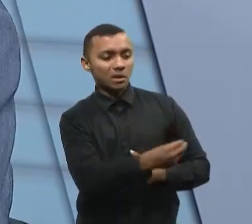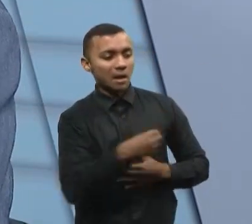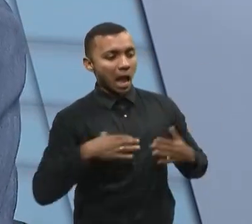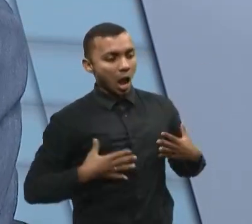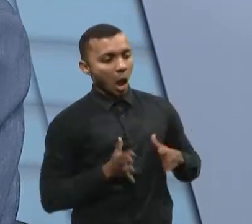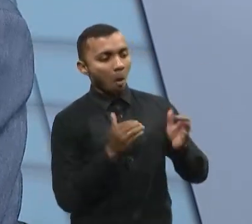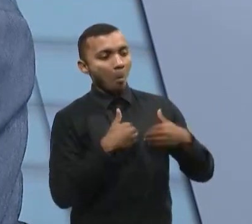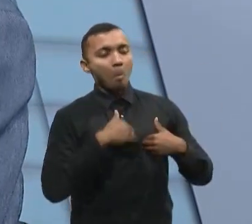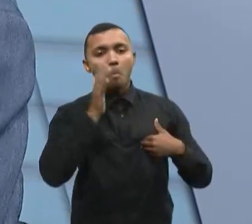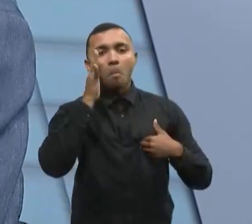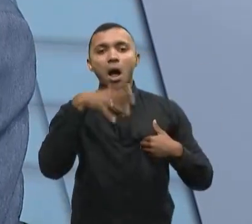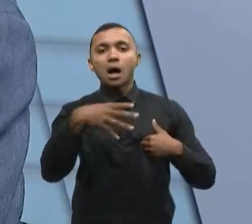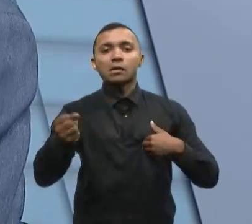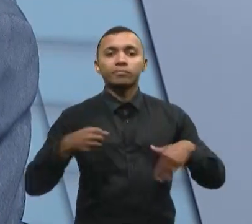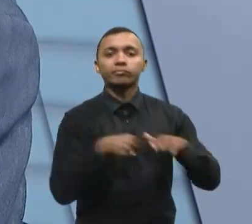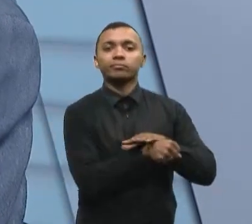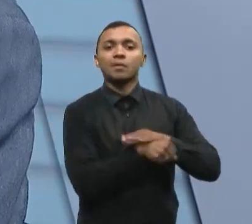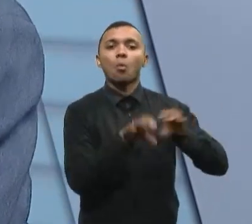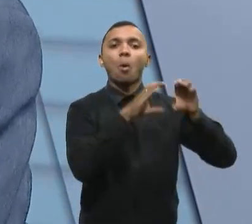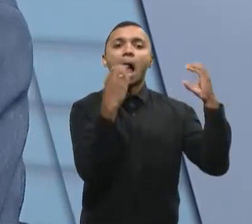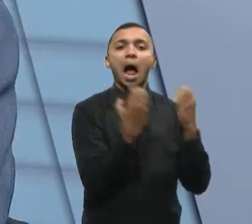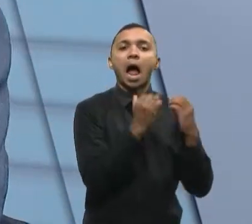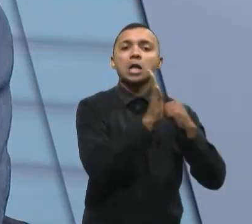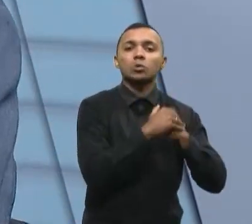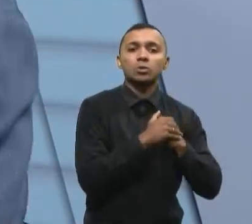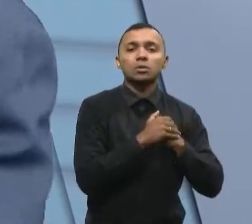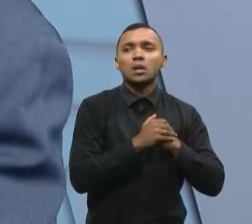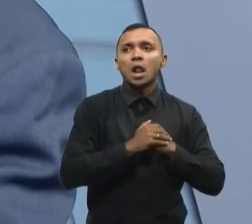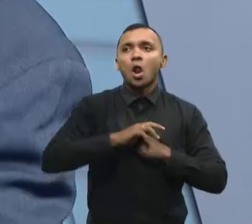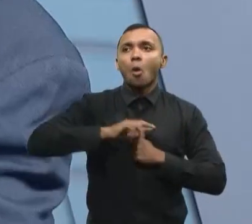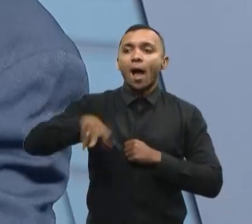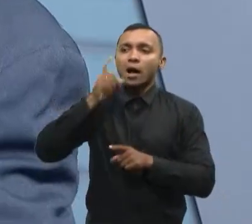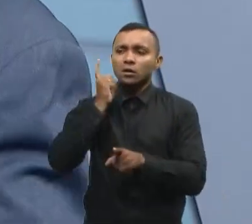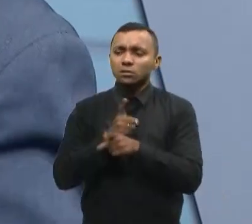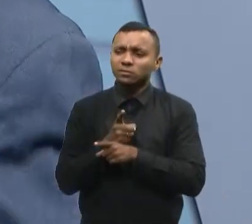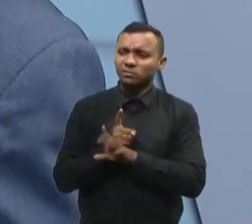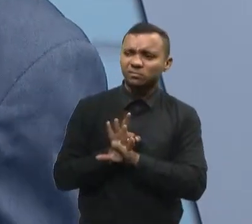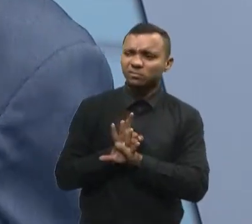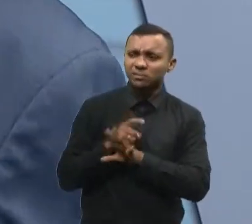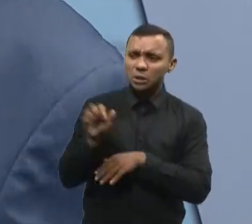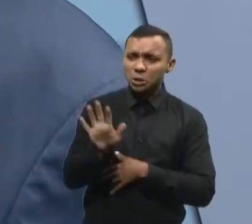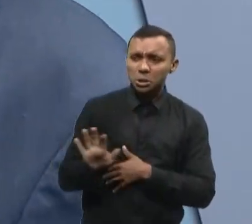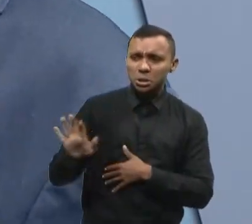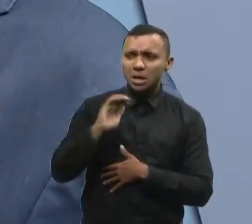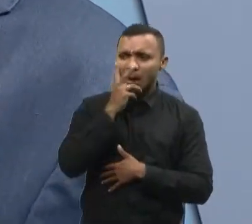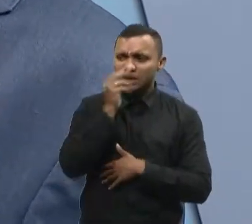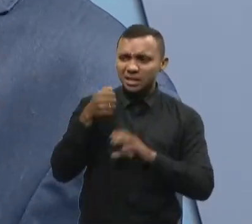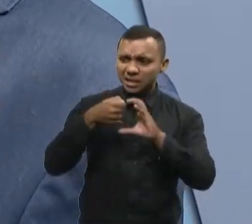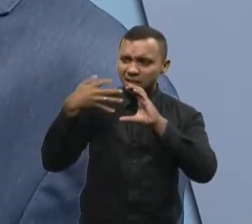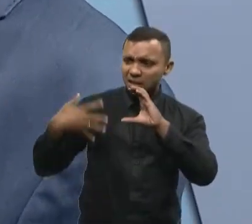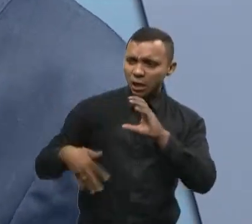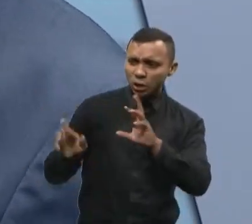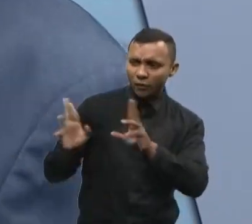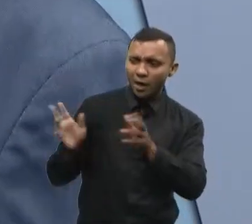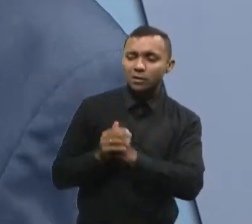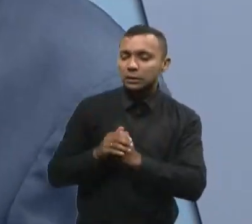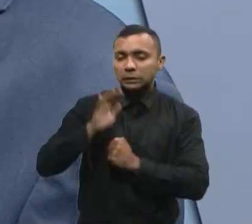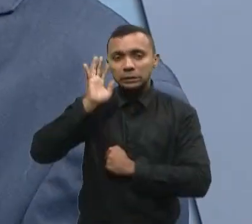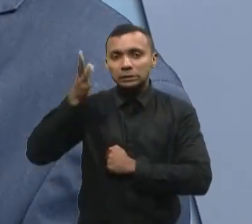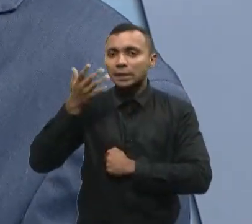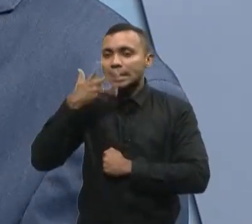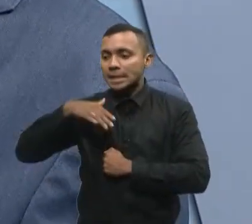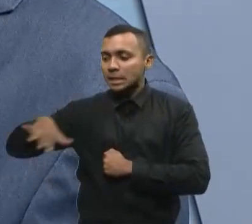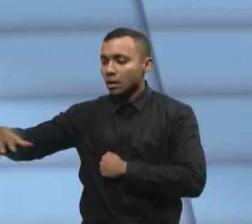tinha talvez ainda nem um diagnóstico, mas anotava algum e escondiam a criança, o que era terrível isso. Sim, a